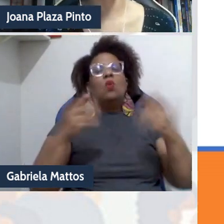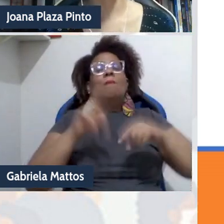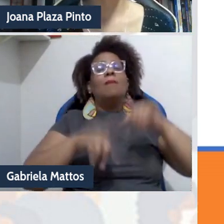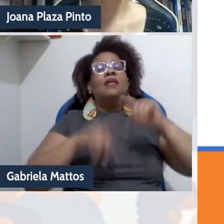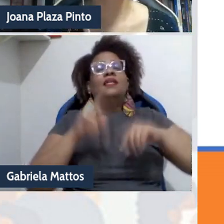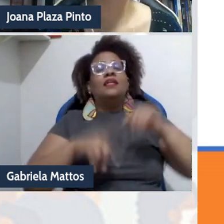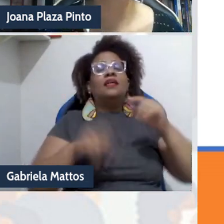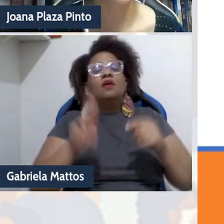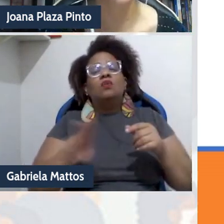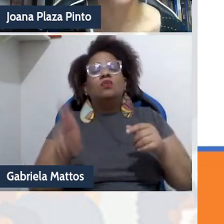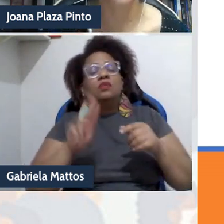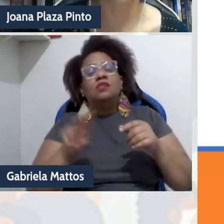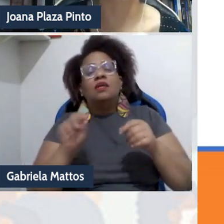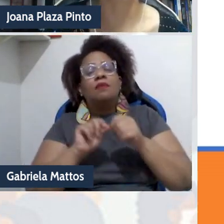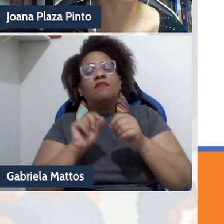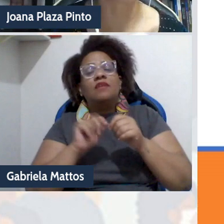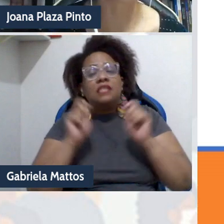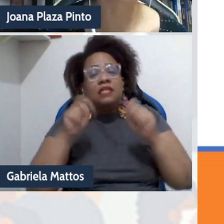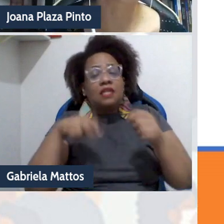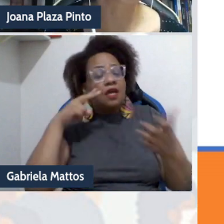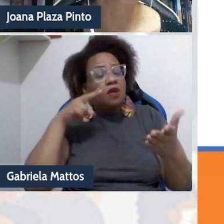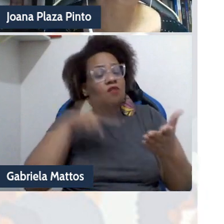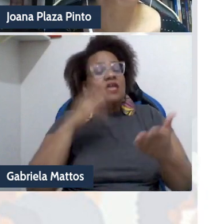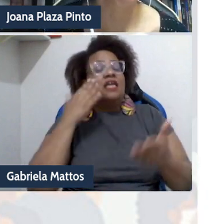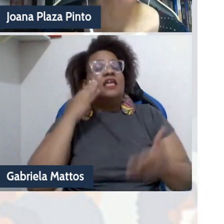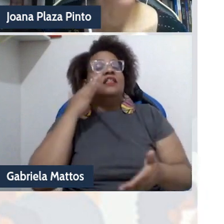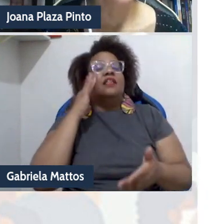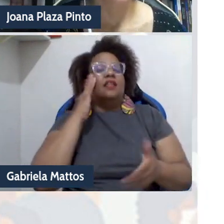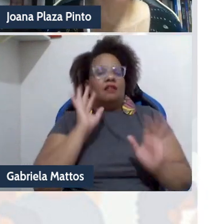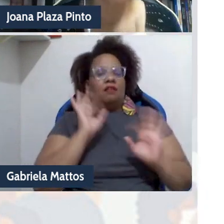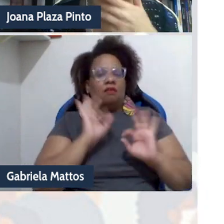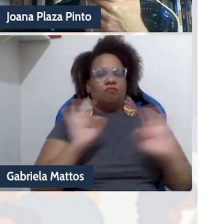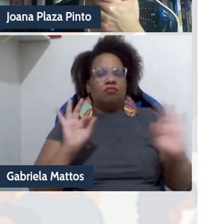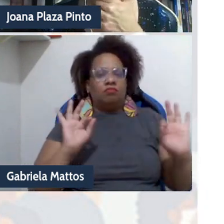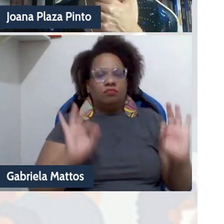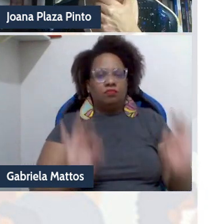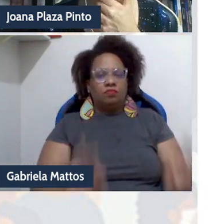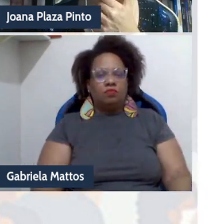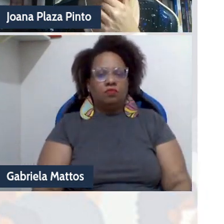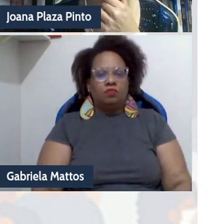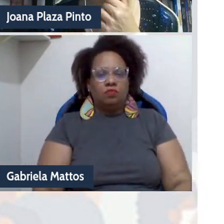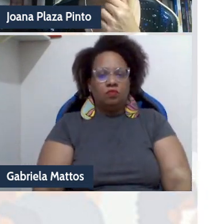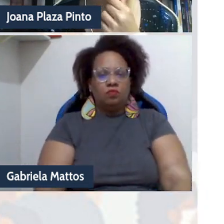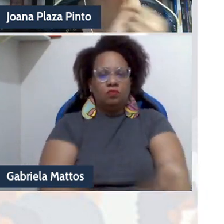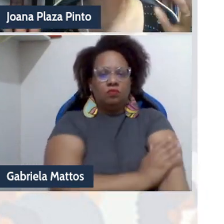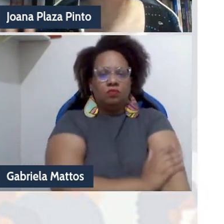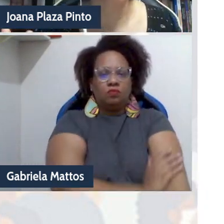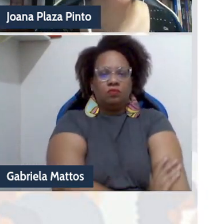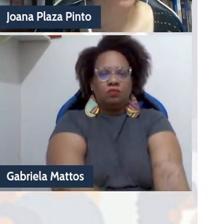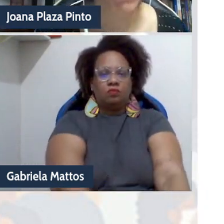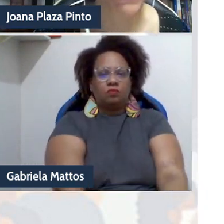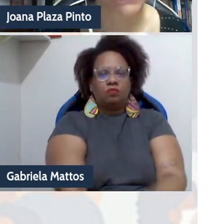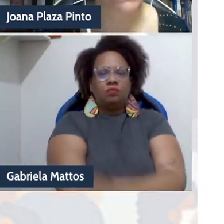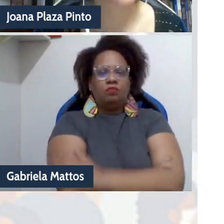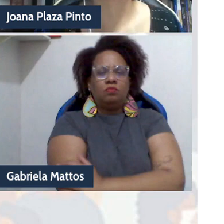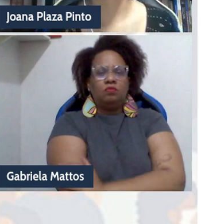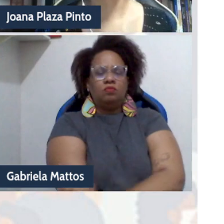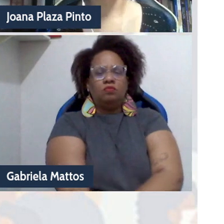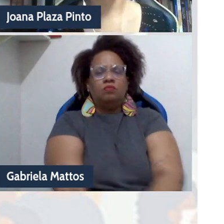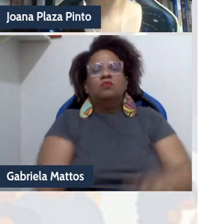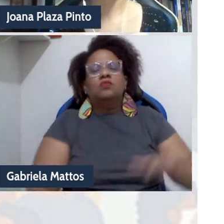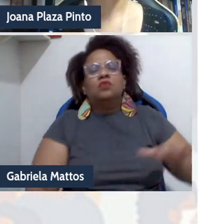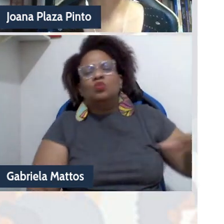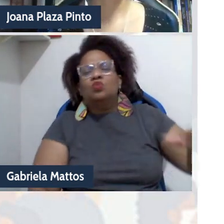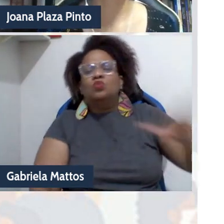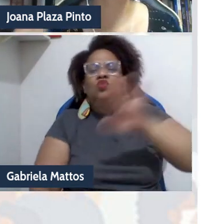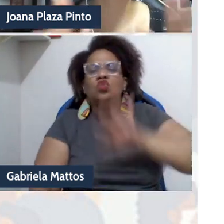fazer alguma interpretação, tá? Então, o pano de fundo da minha apresentação